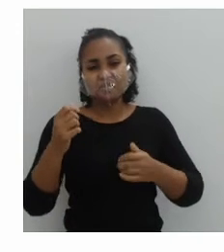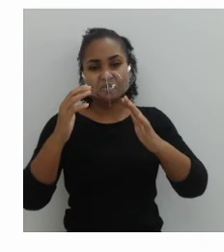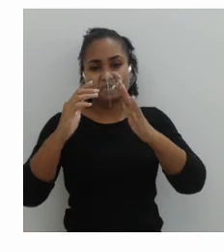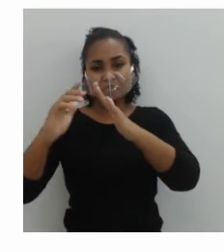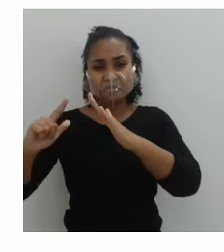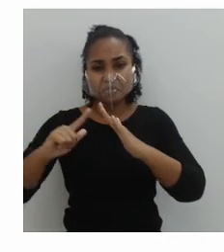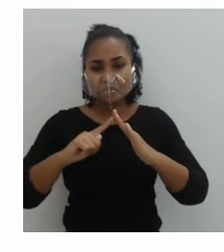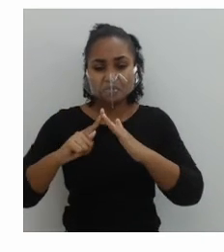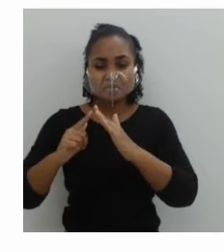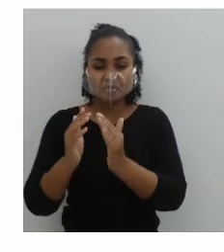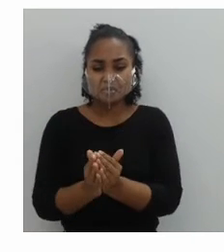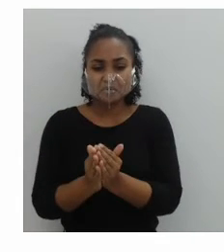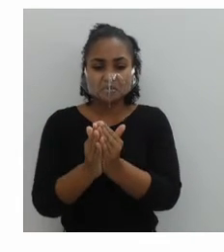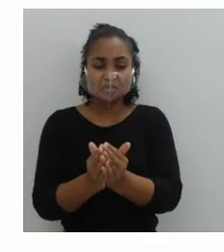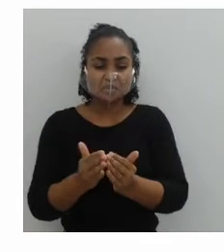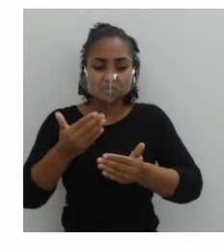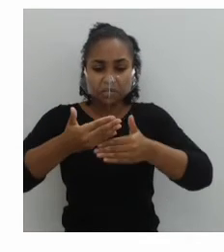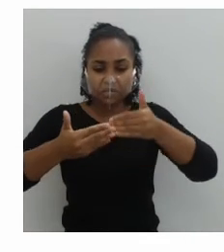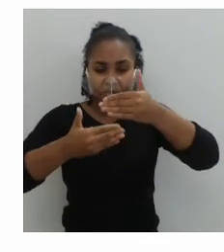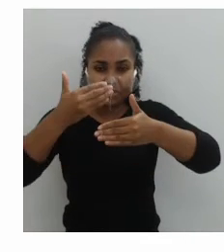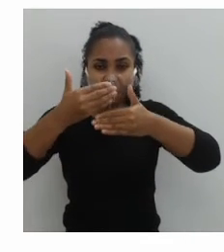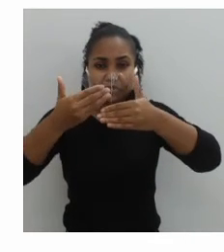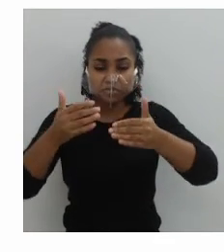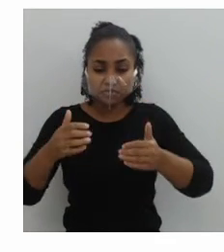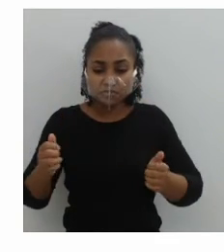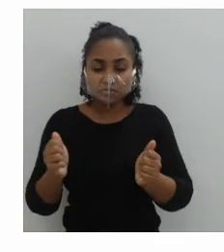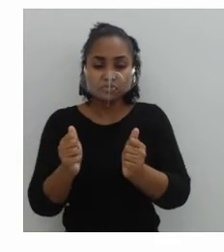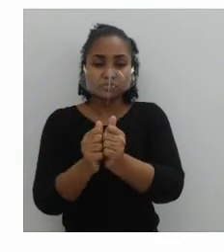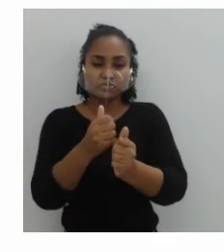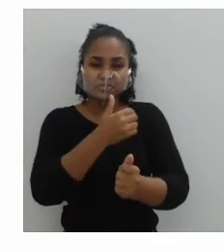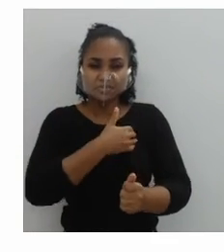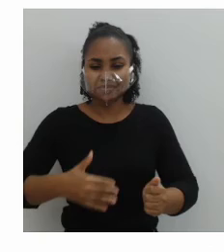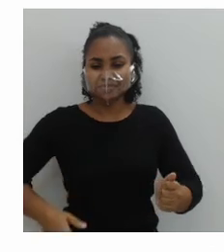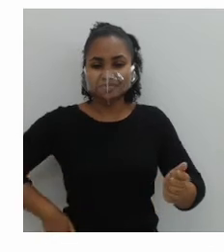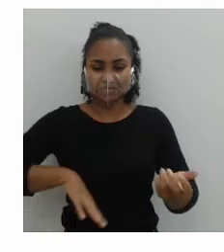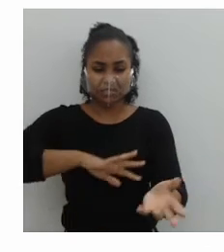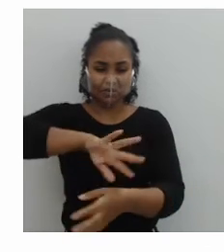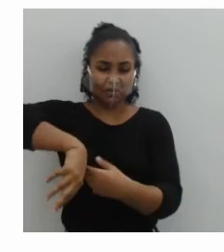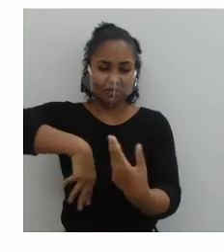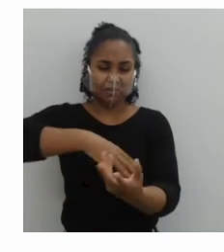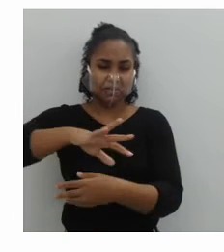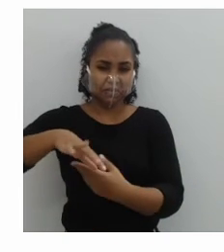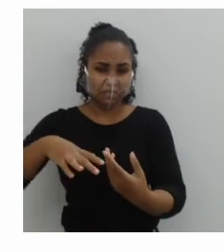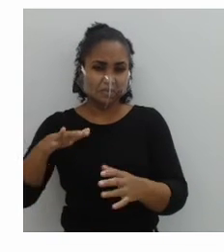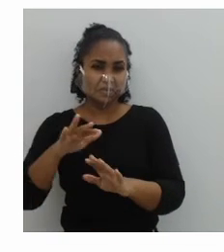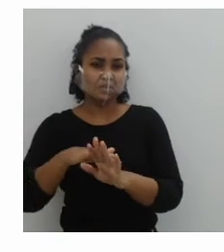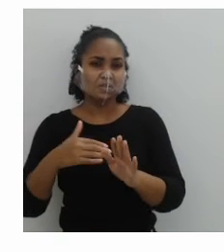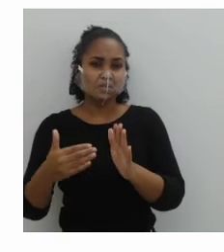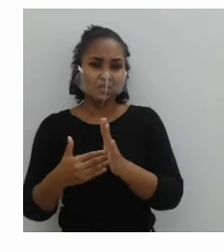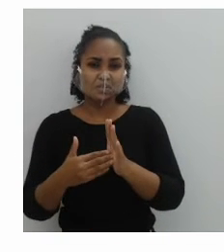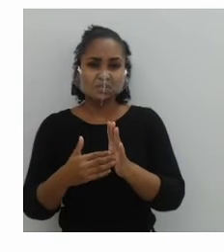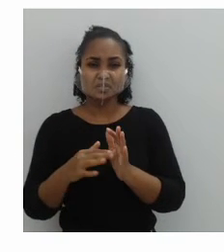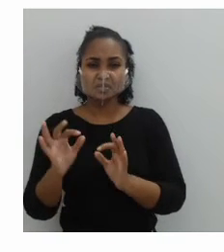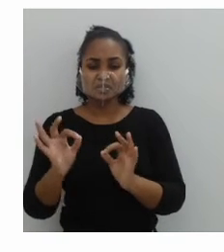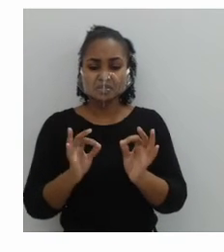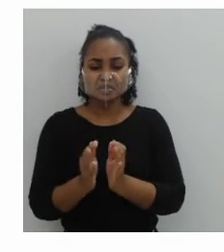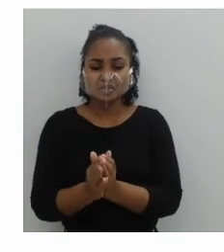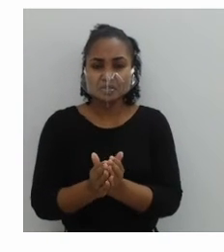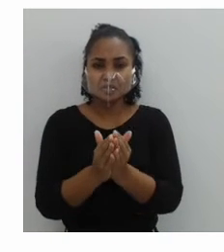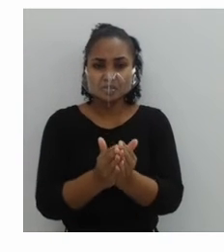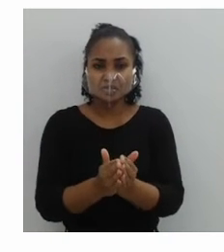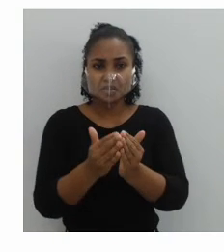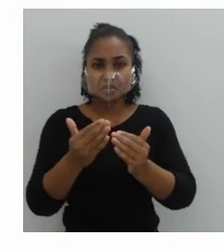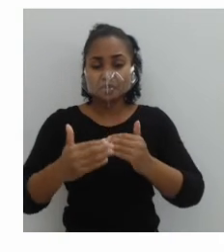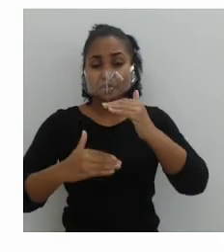armazéns, navios, construções. Os nativos, junto com o governador, vai destruindo essa parte de armazém, navios